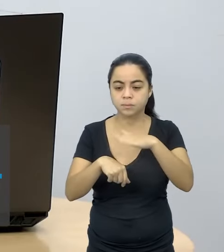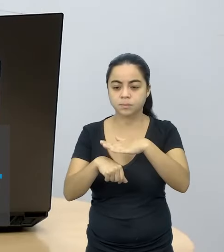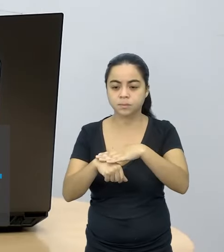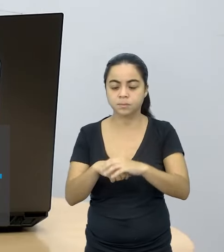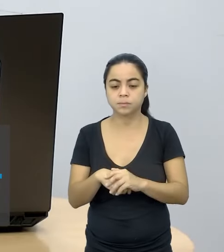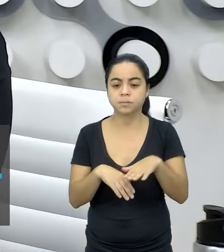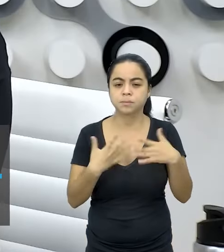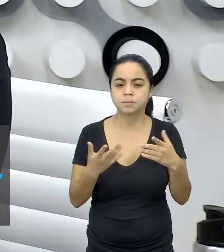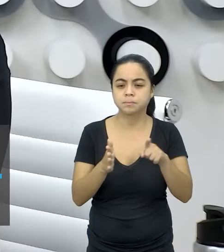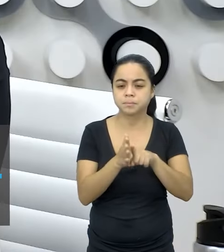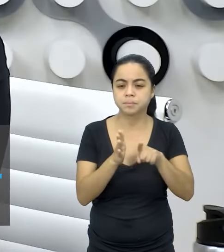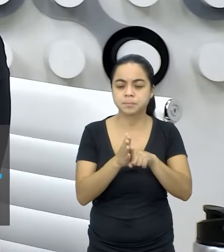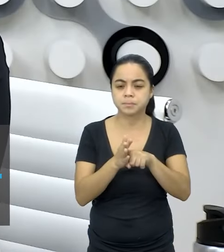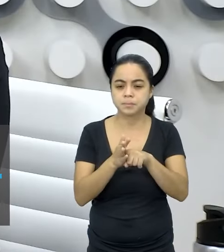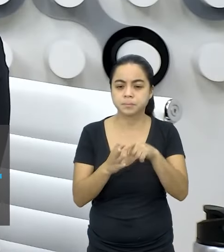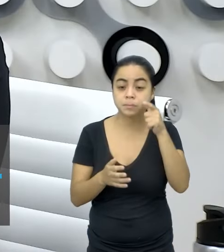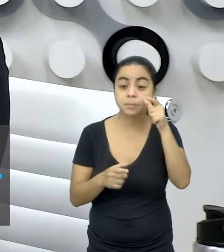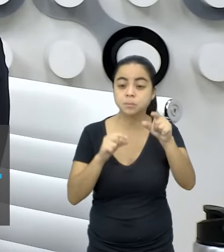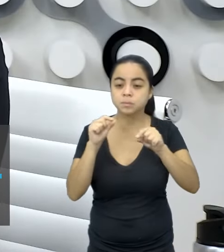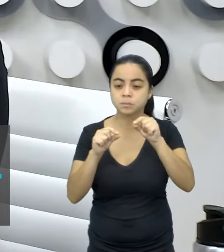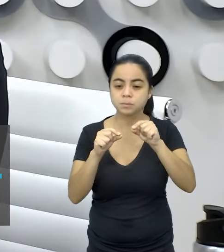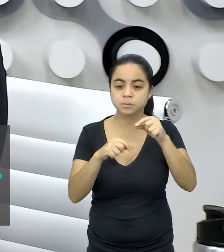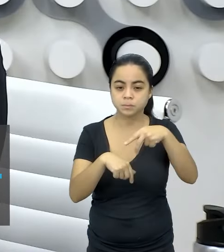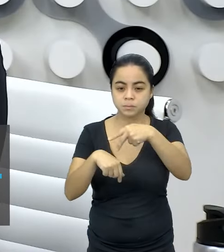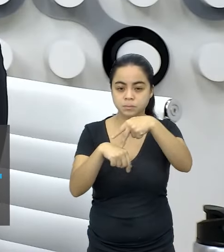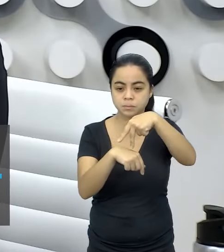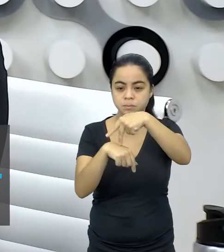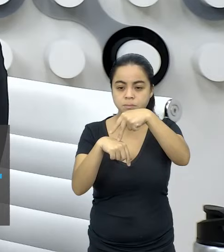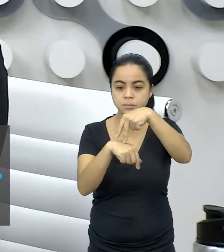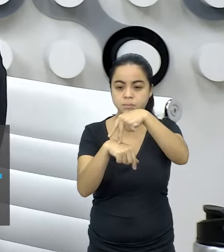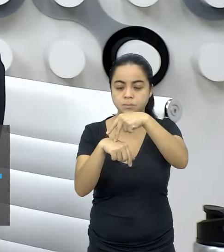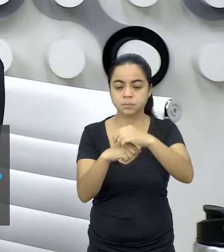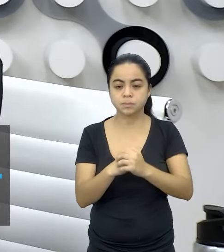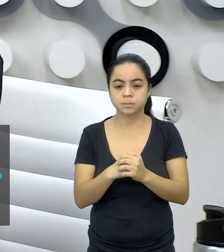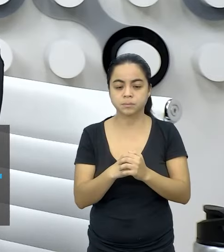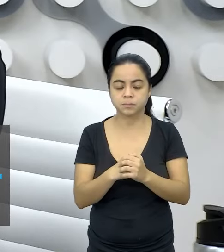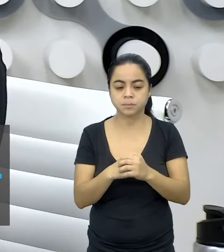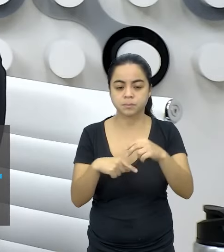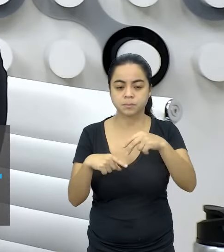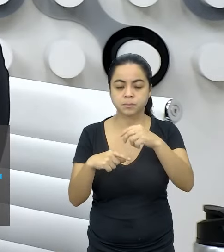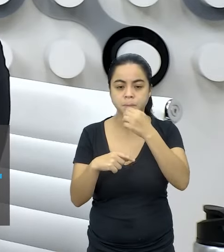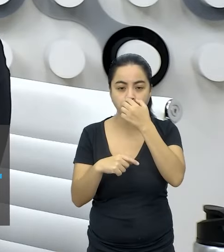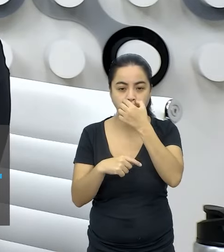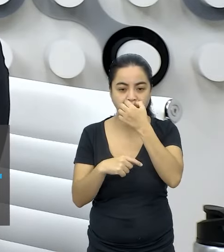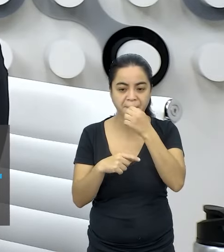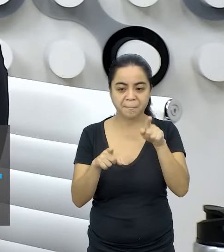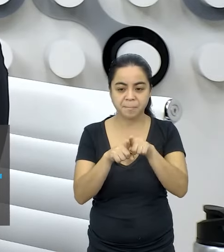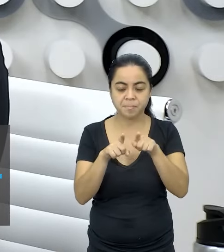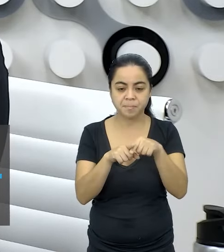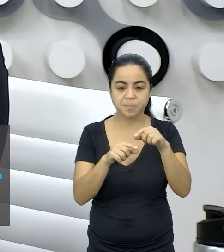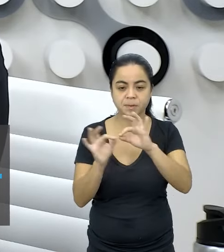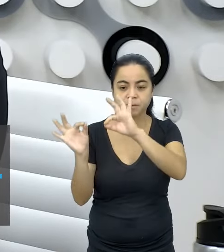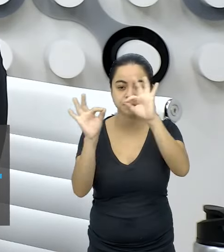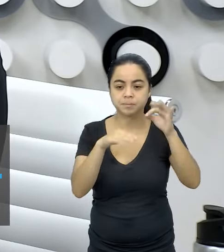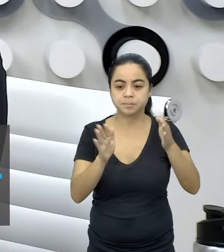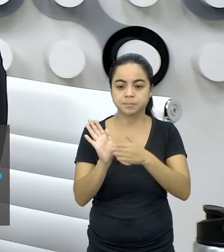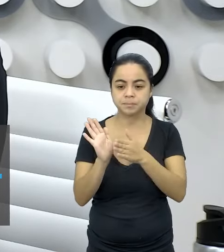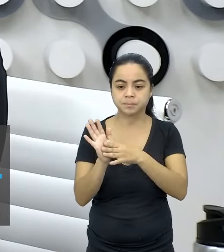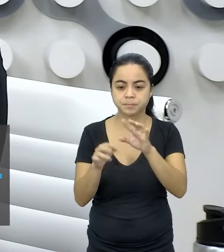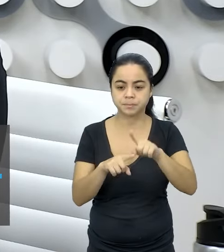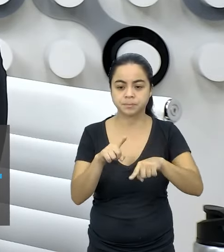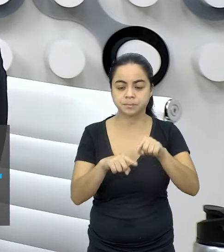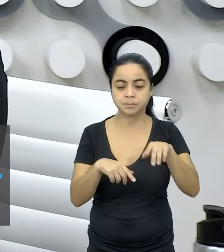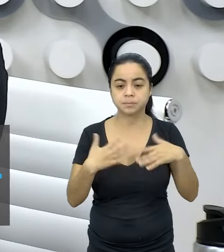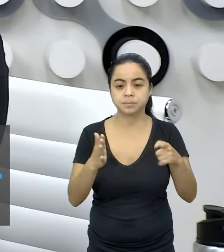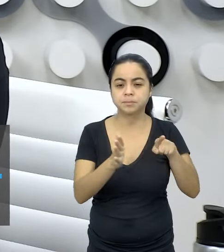você observou da ação, né? Do skate ou do vídeo, né? Que é proposto aí no material. Então, fazer essas perguntas